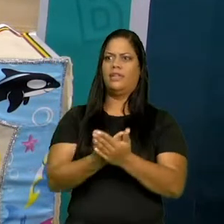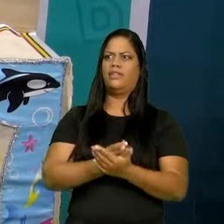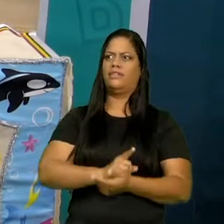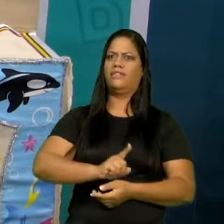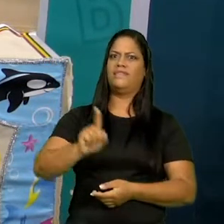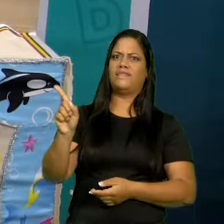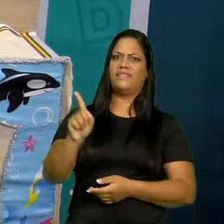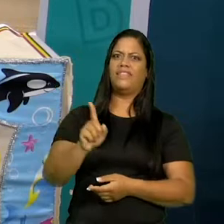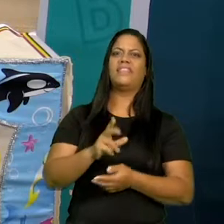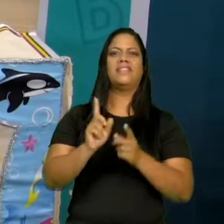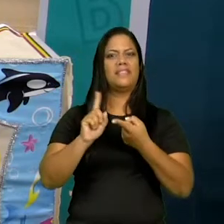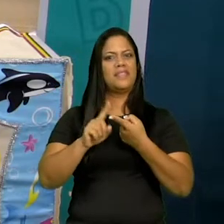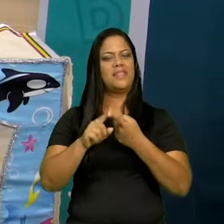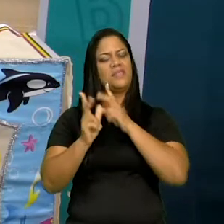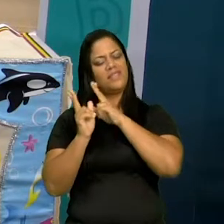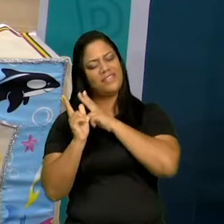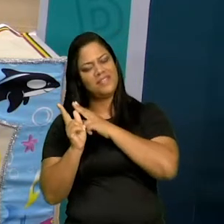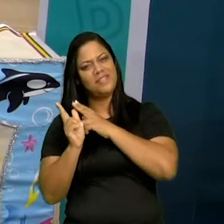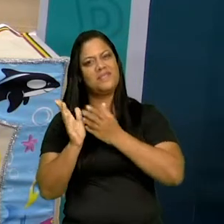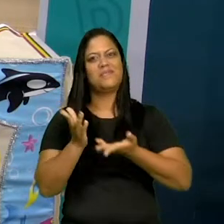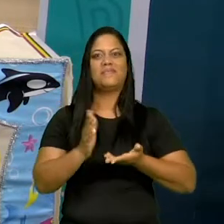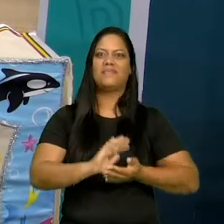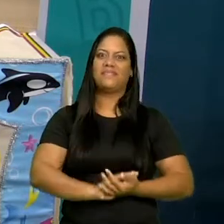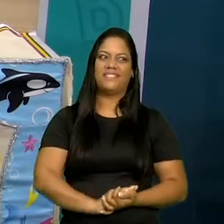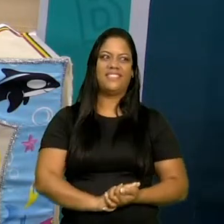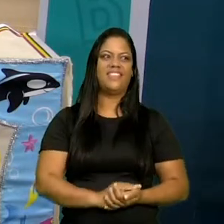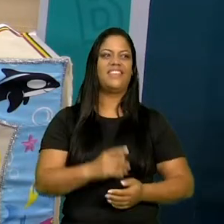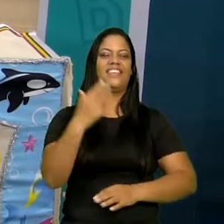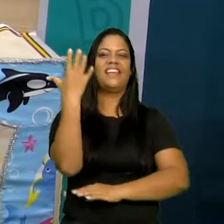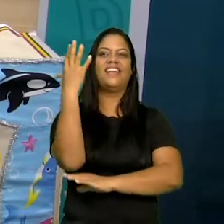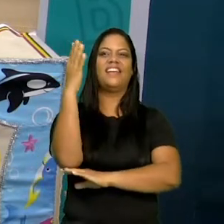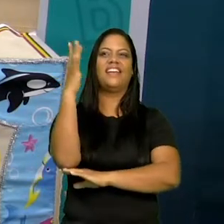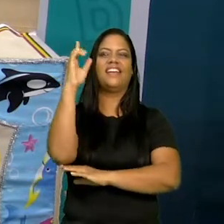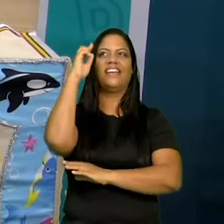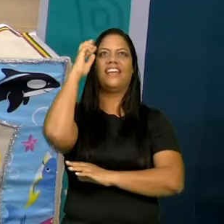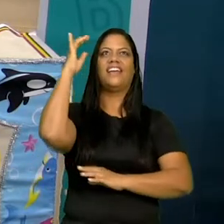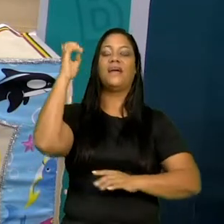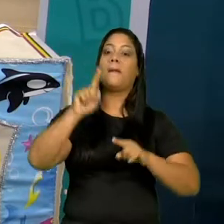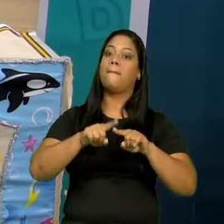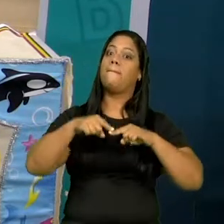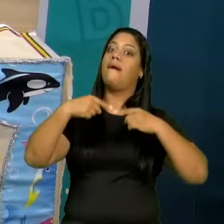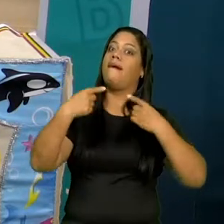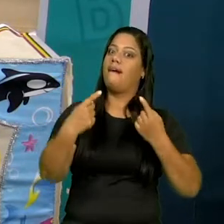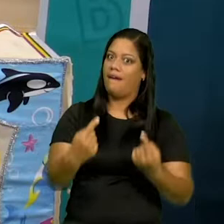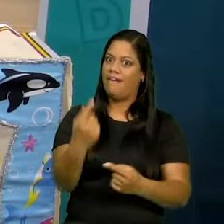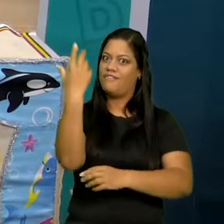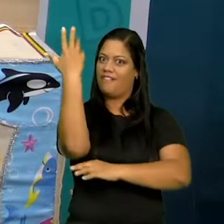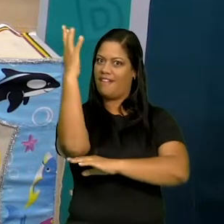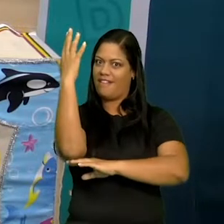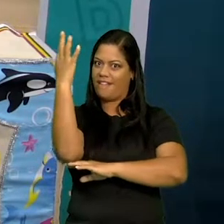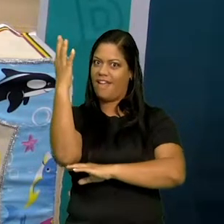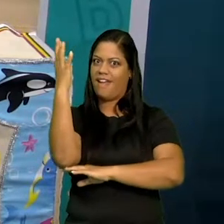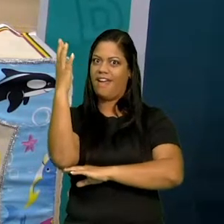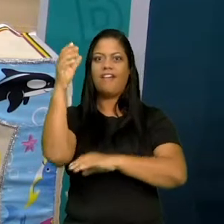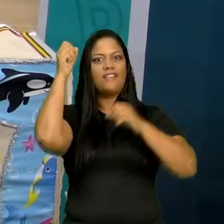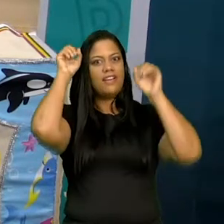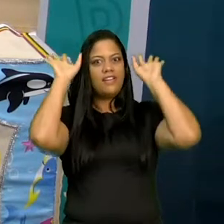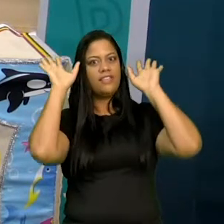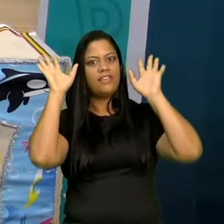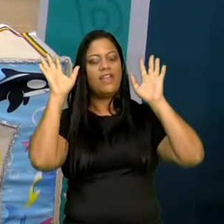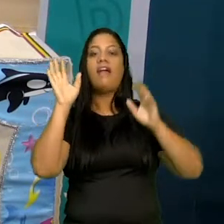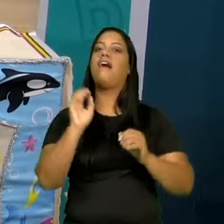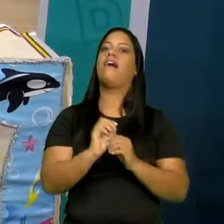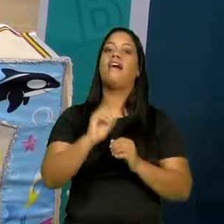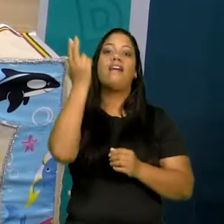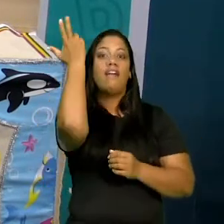leiturinha tá roncando, criança. Eu só pensei na sombra de uma árvore. Ah, mas quem tá na sombra da árvore, leiturinha, é a